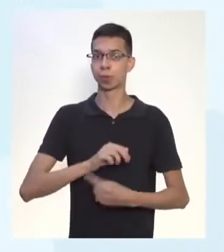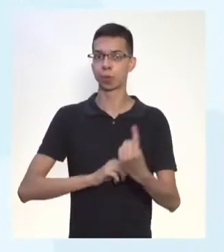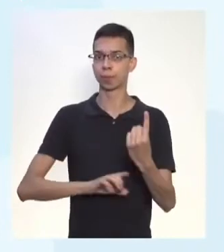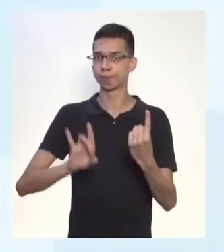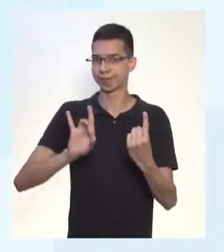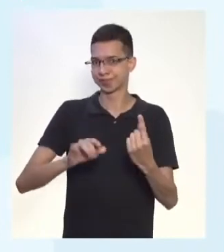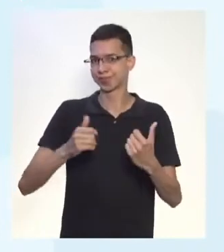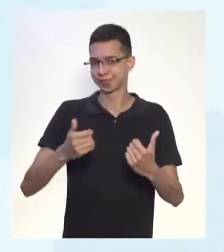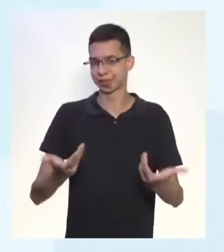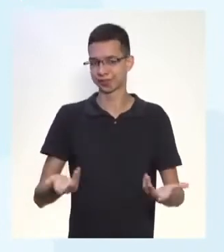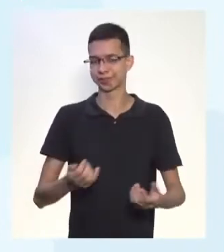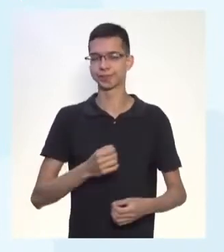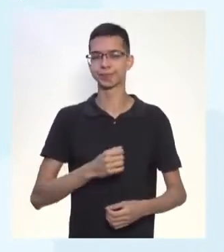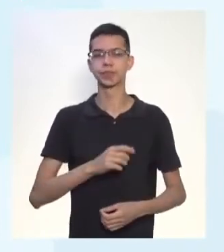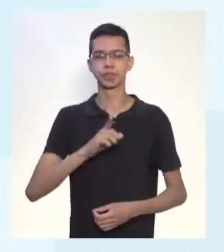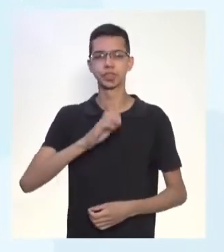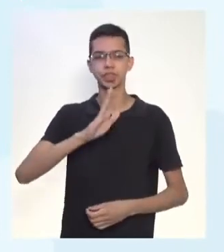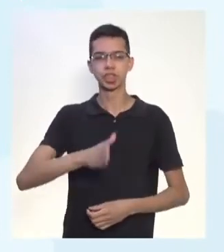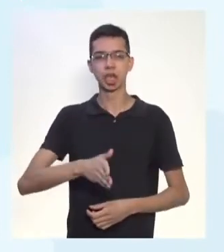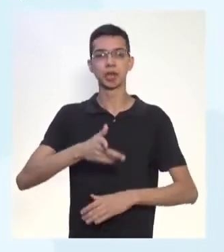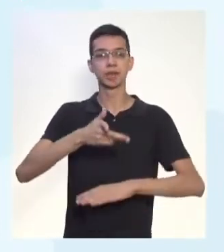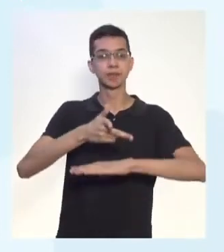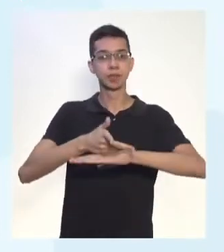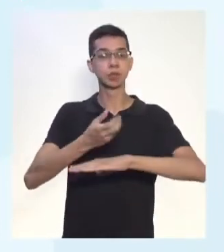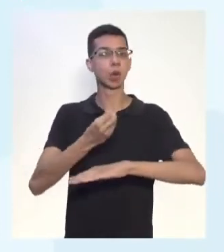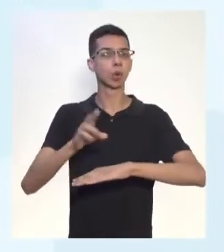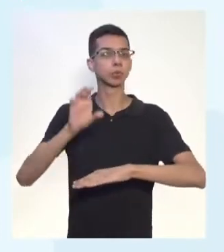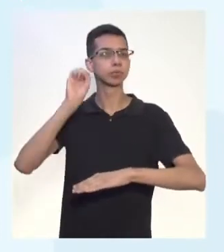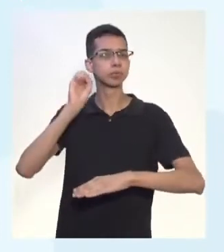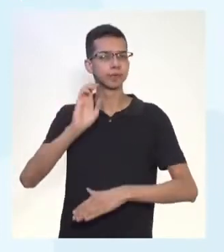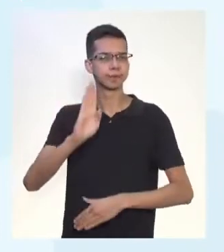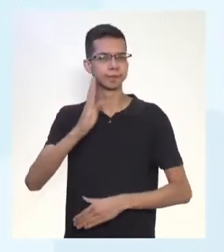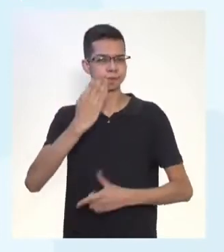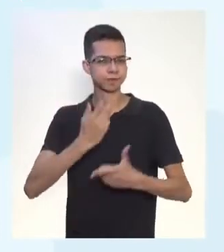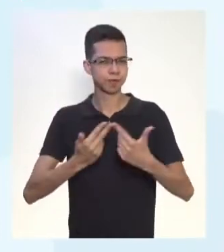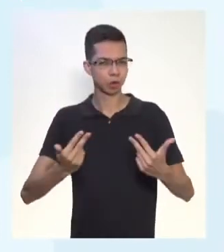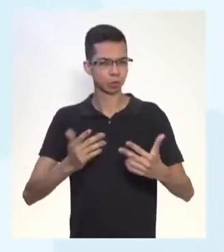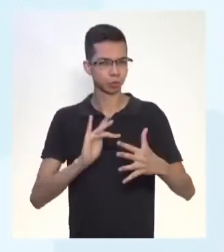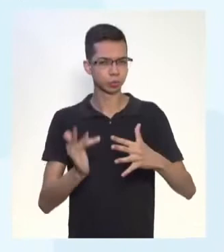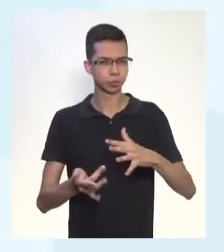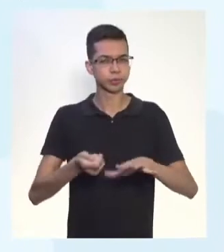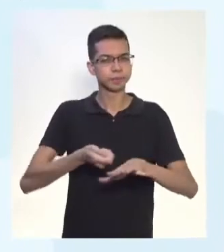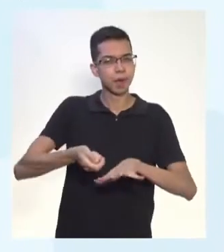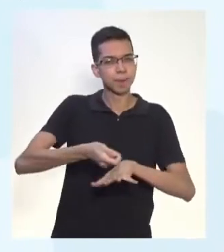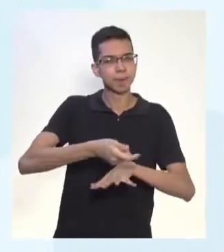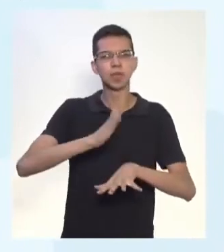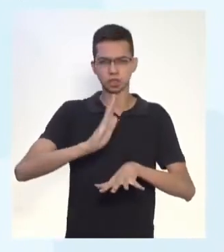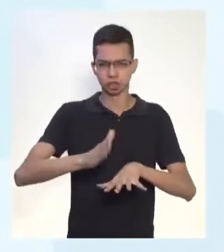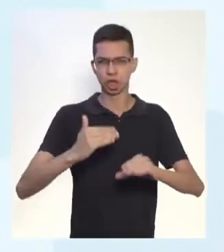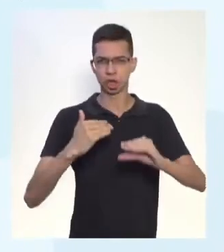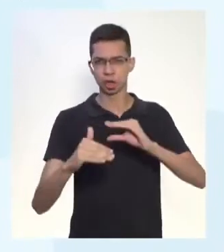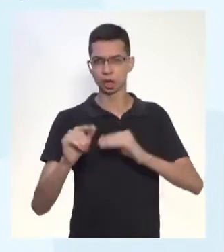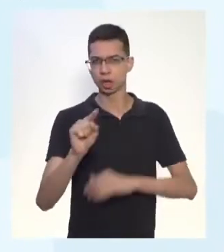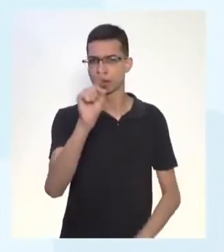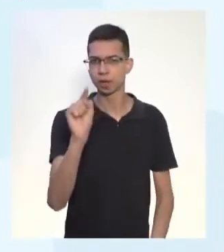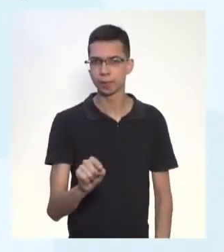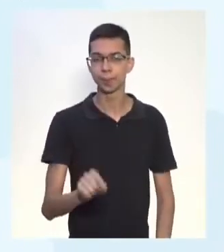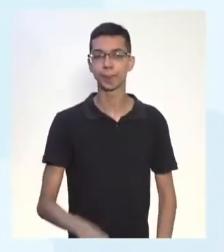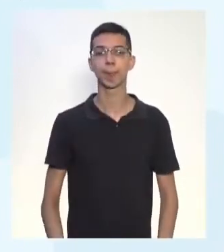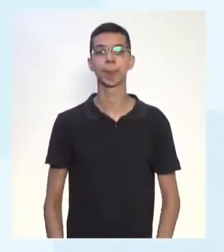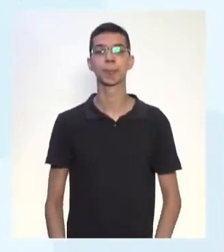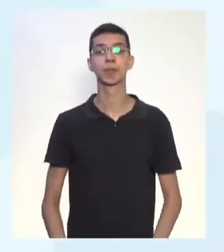recebeu vídeos ou áudios com informações falsas pelas redes sociais? Como você costuma checar a veracidade